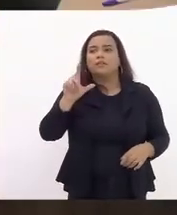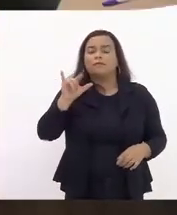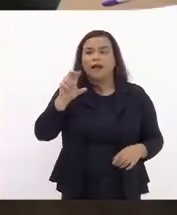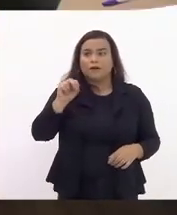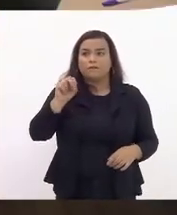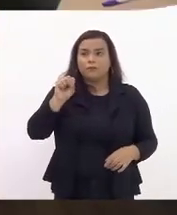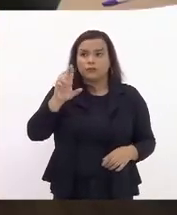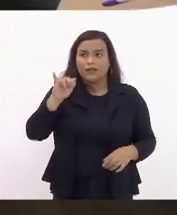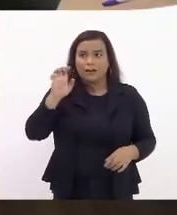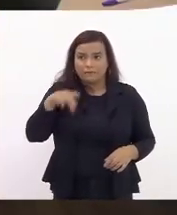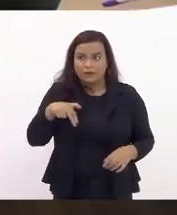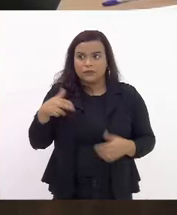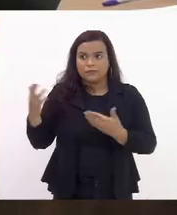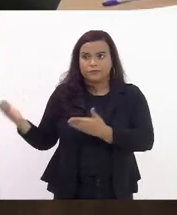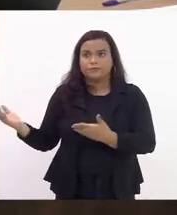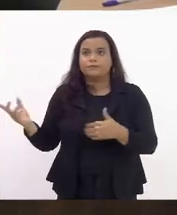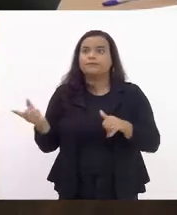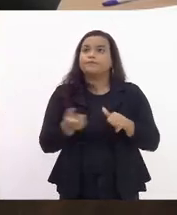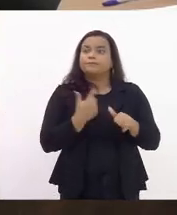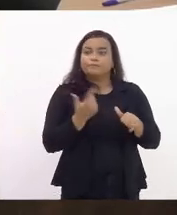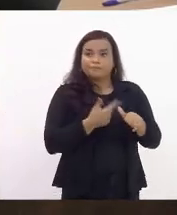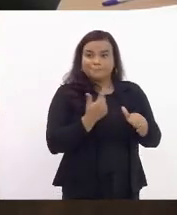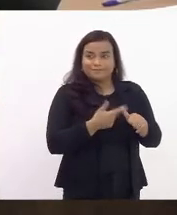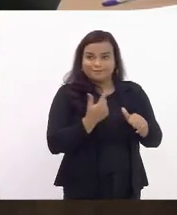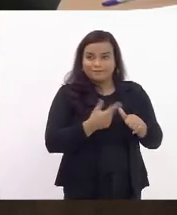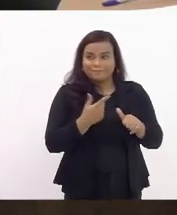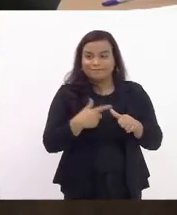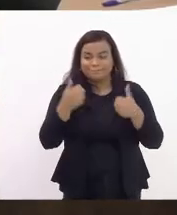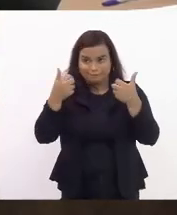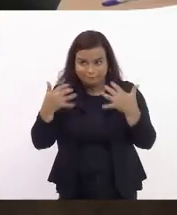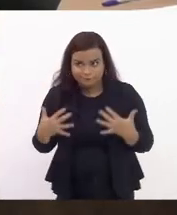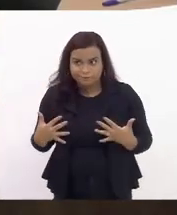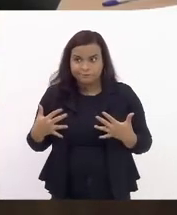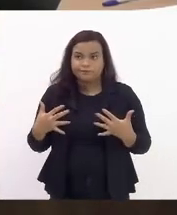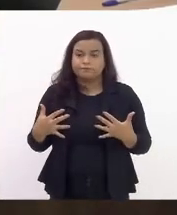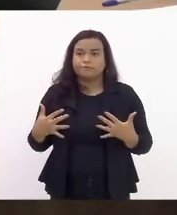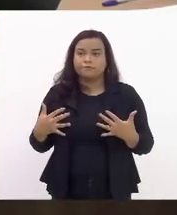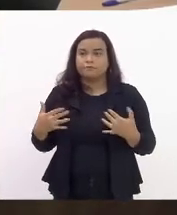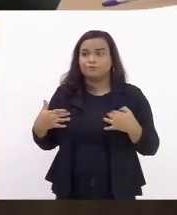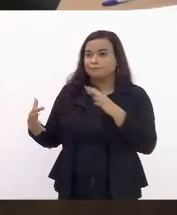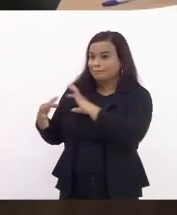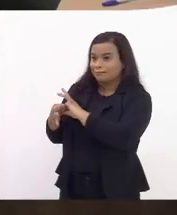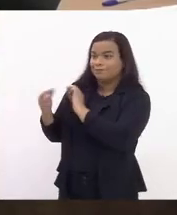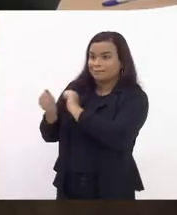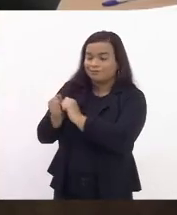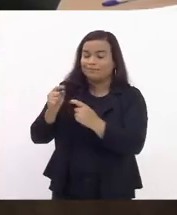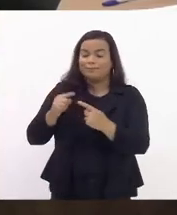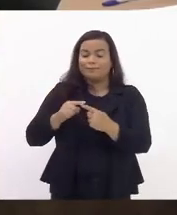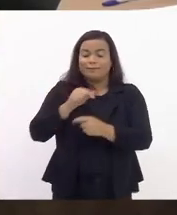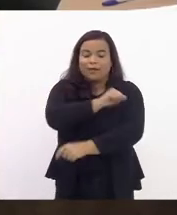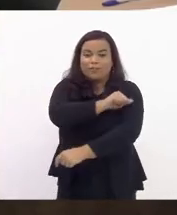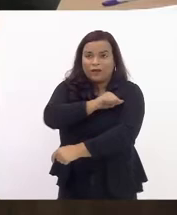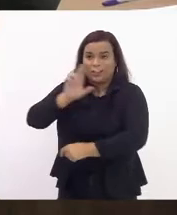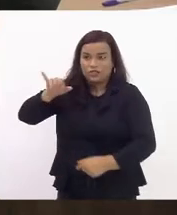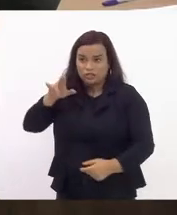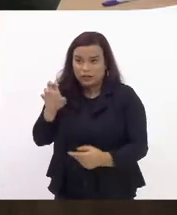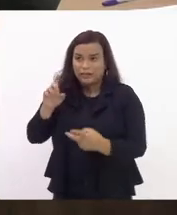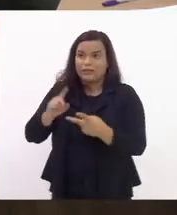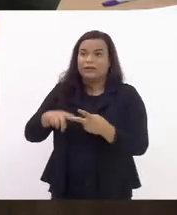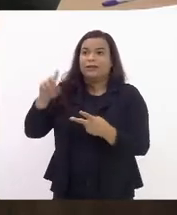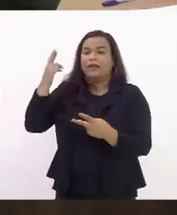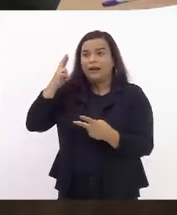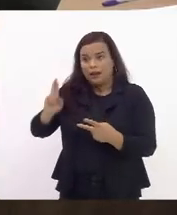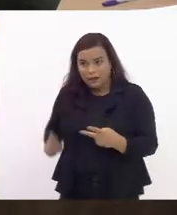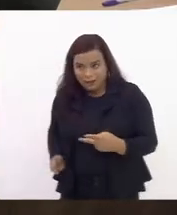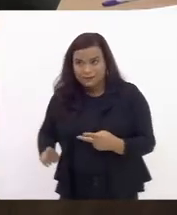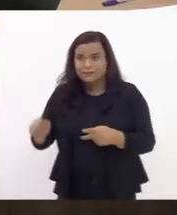presidente, primeiro me somar a deputada enfermeira Rejane, deputada Renata Souza, a Vossa Excelência,